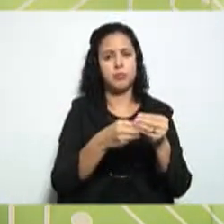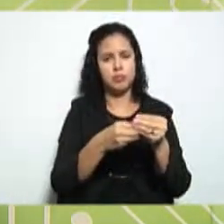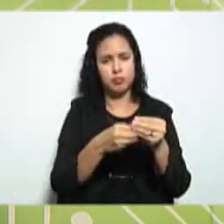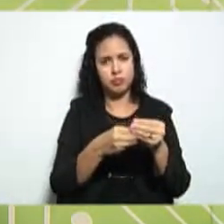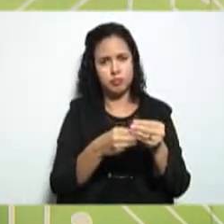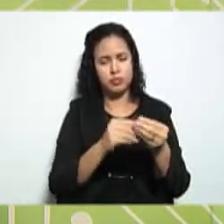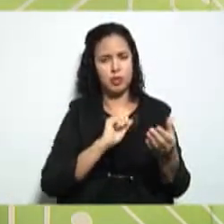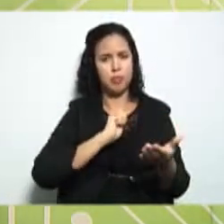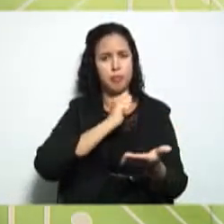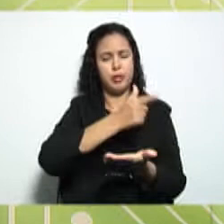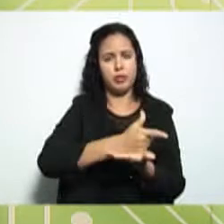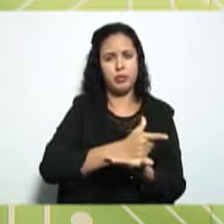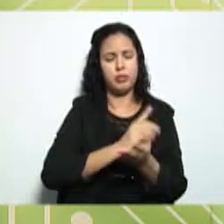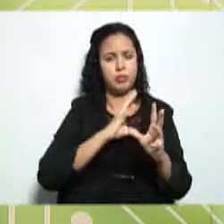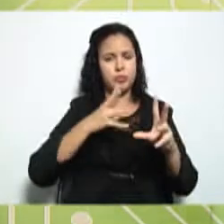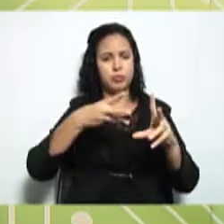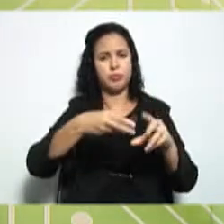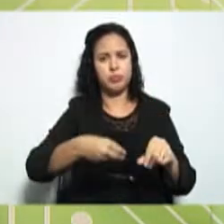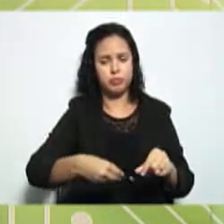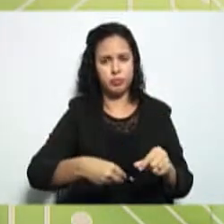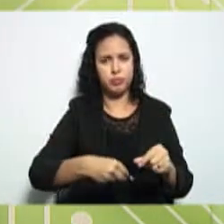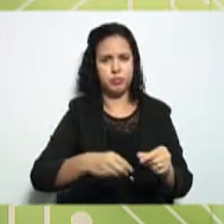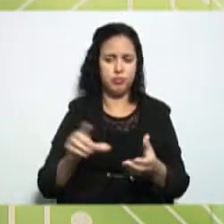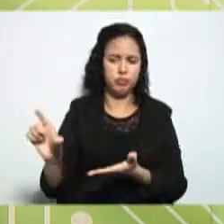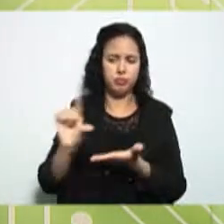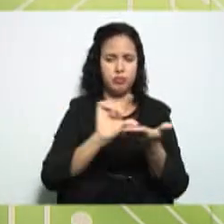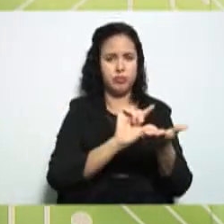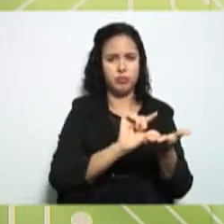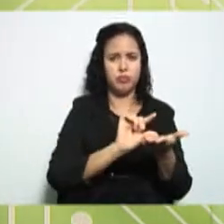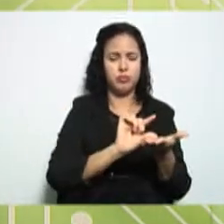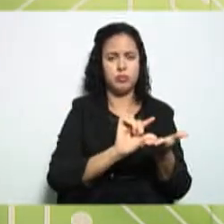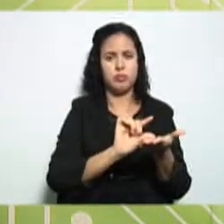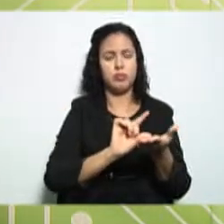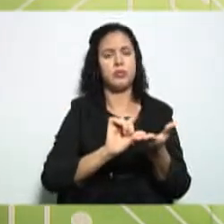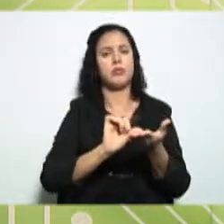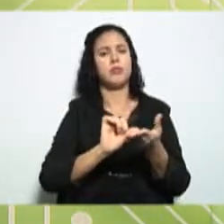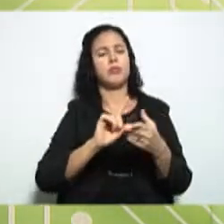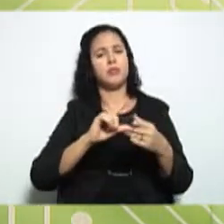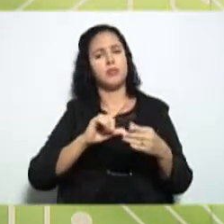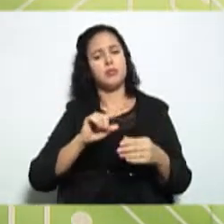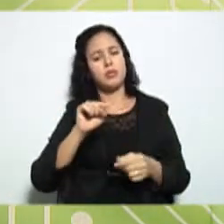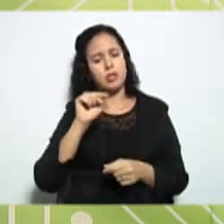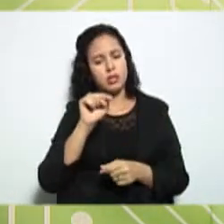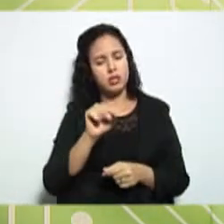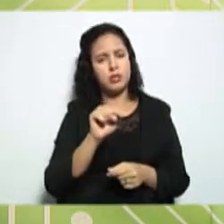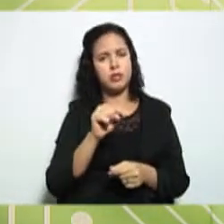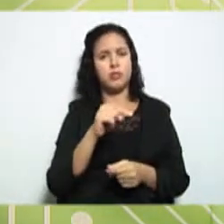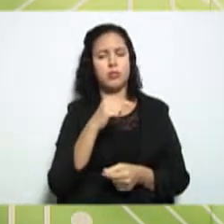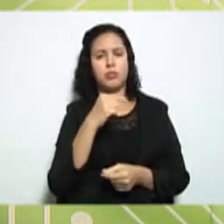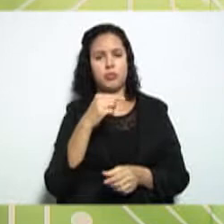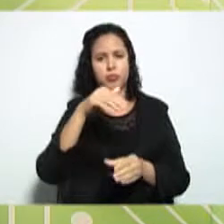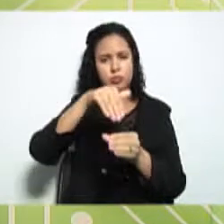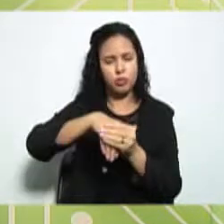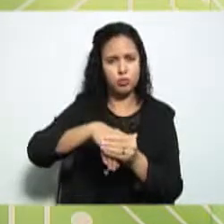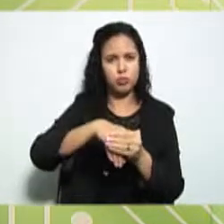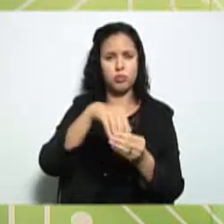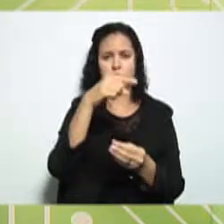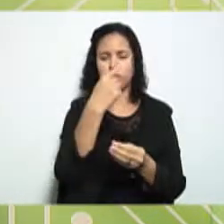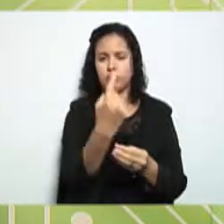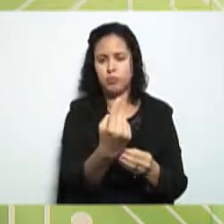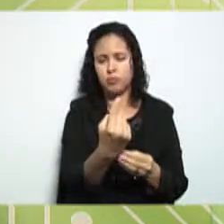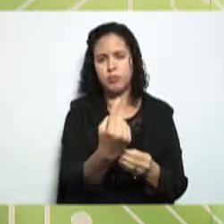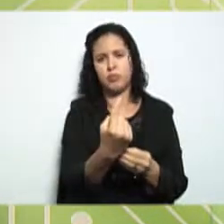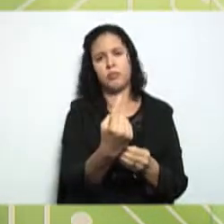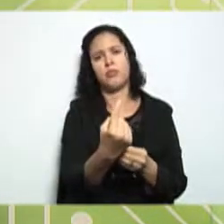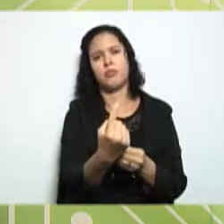já pagou todo o dinheiro equivalente à sua cota parte, e as demais ainda não. Ainda assim, por ser uma cooperativa, cada um